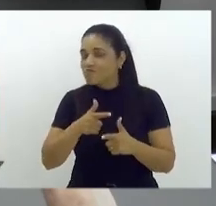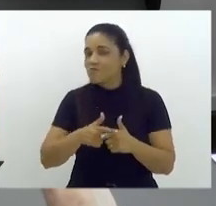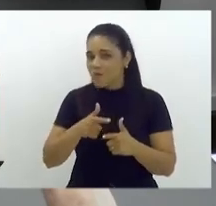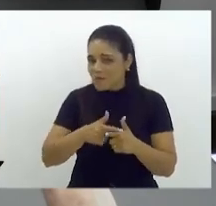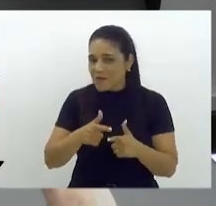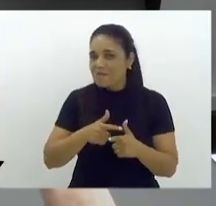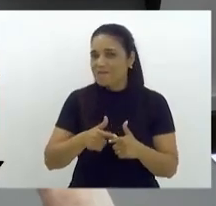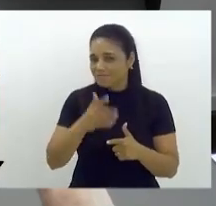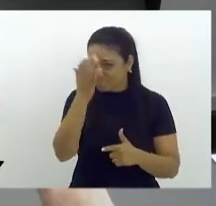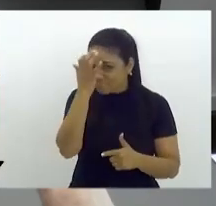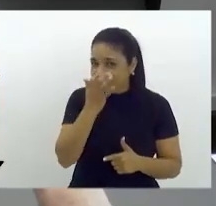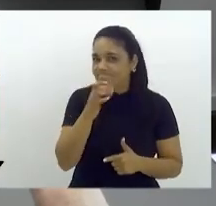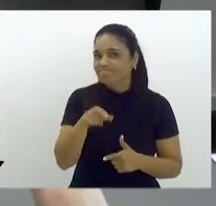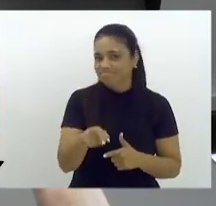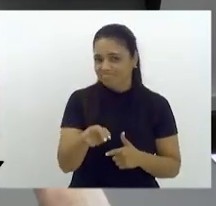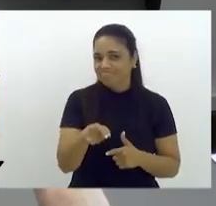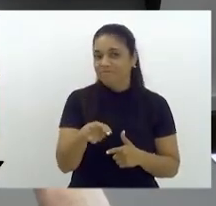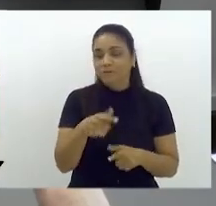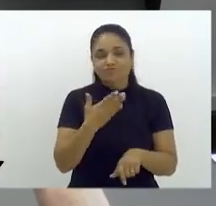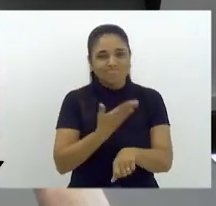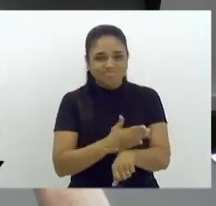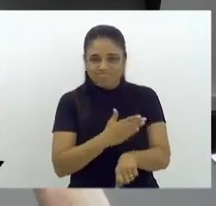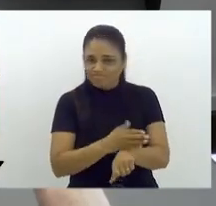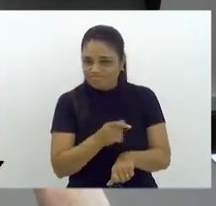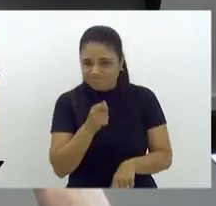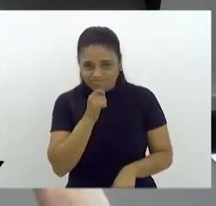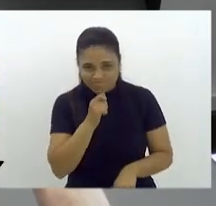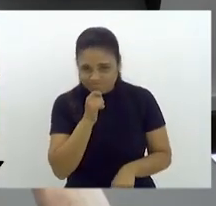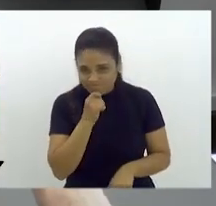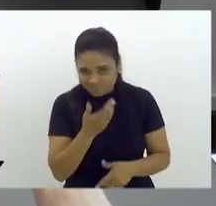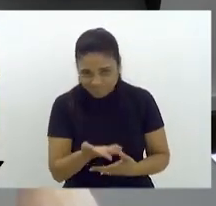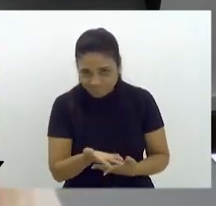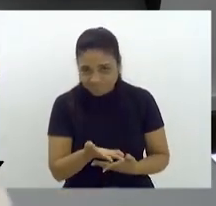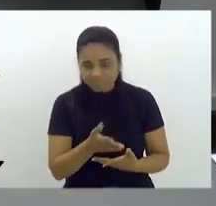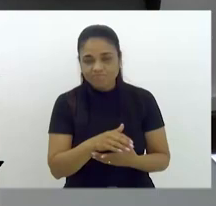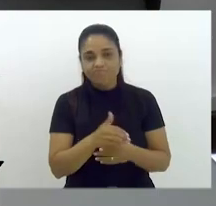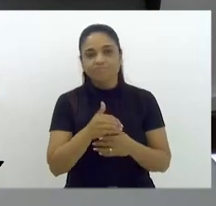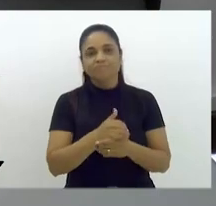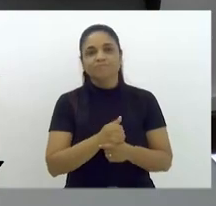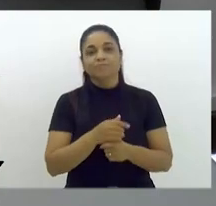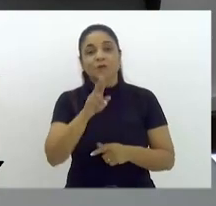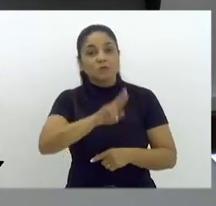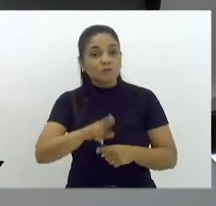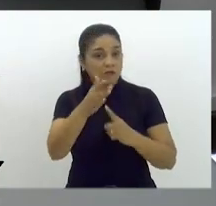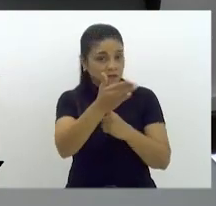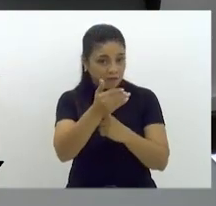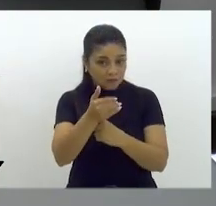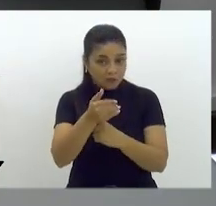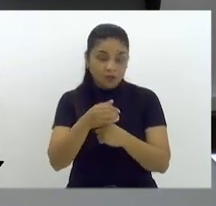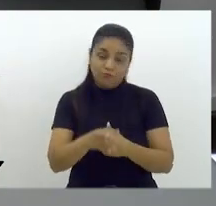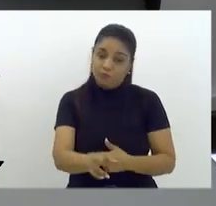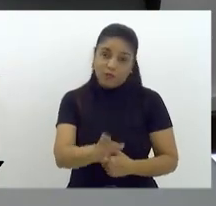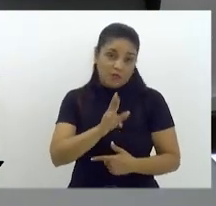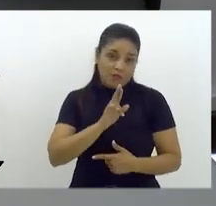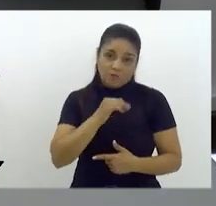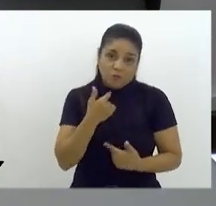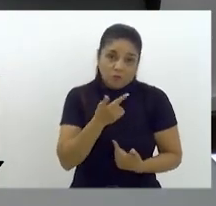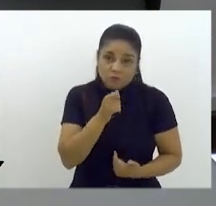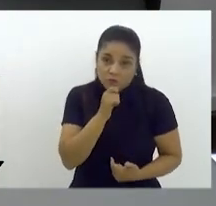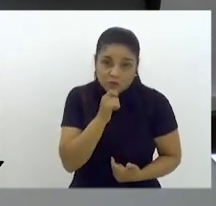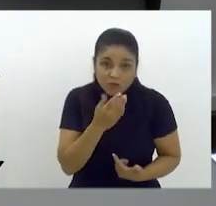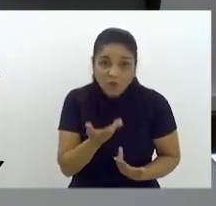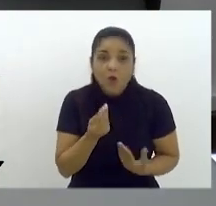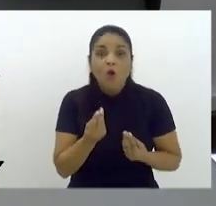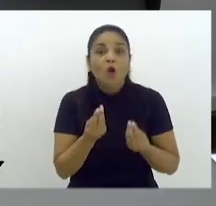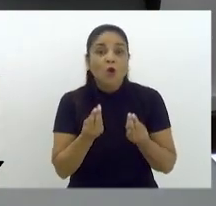esse treinamento adequado ainda e Então não vamos obter resultados não vão conseguir medir também né